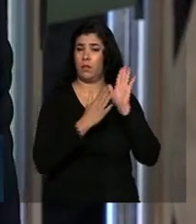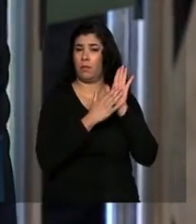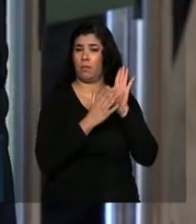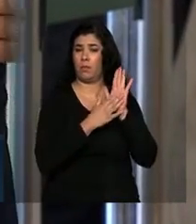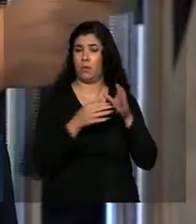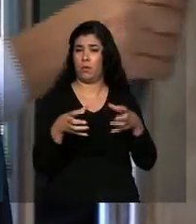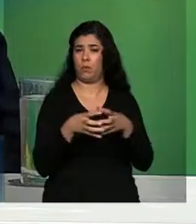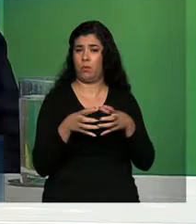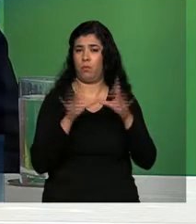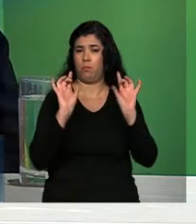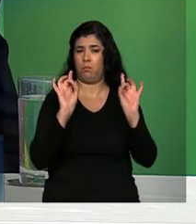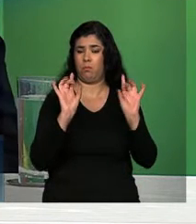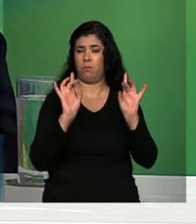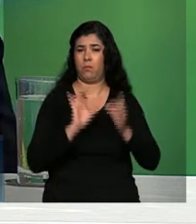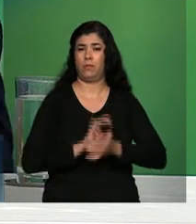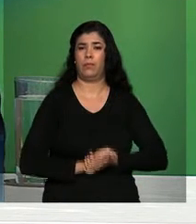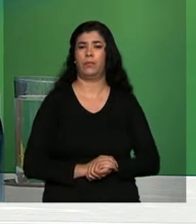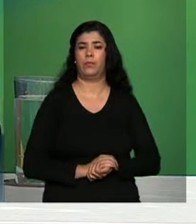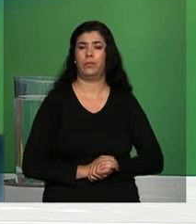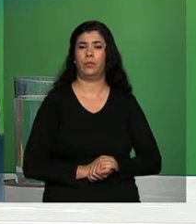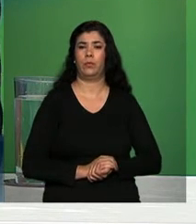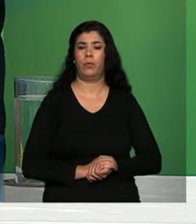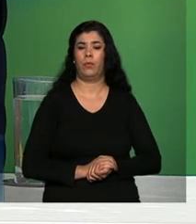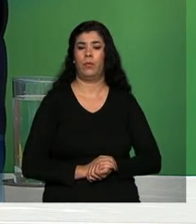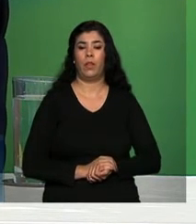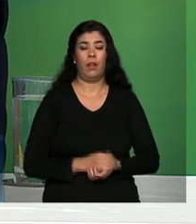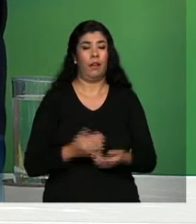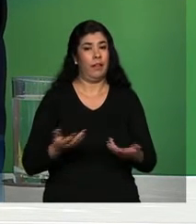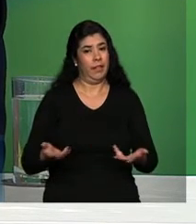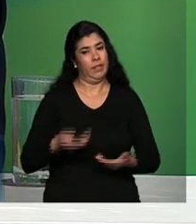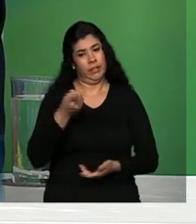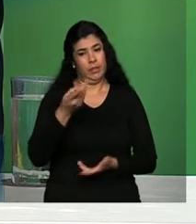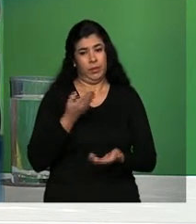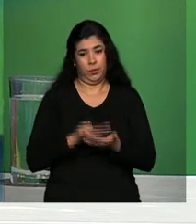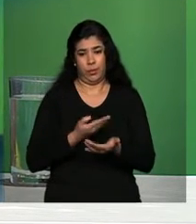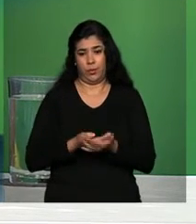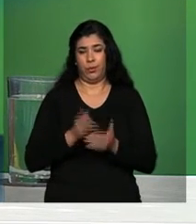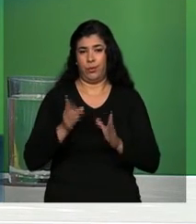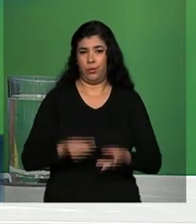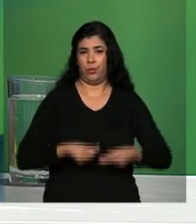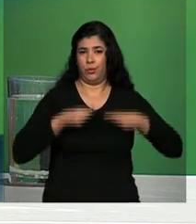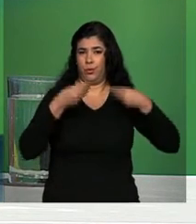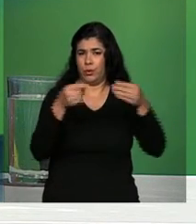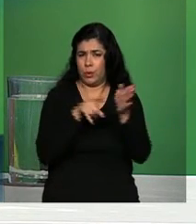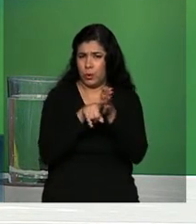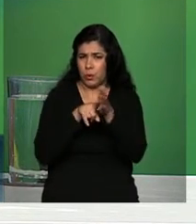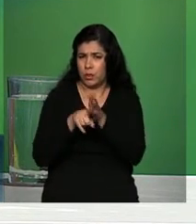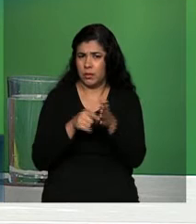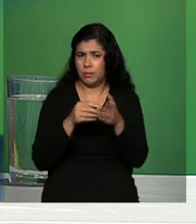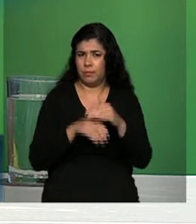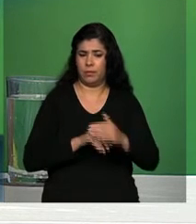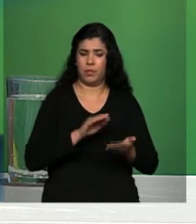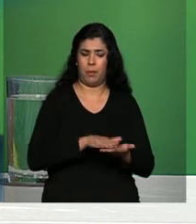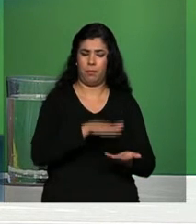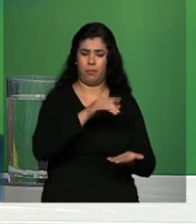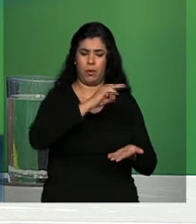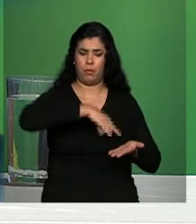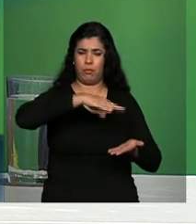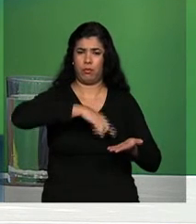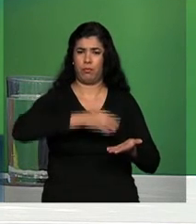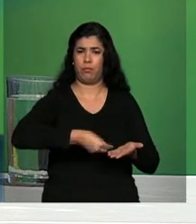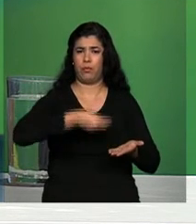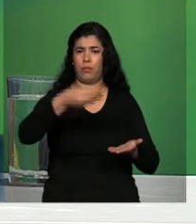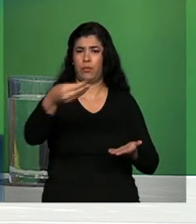especial? Olha, é o estudo que nós entregamos. A fase de